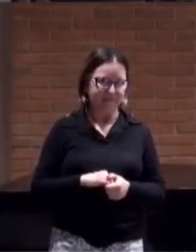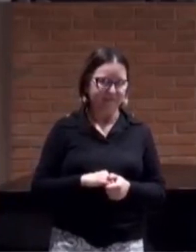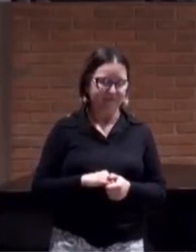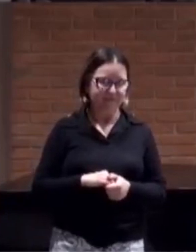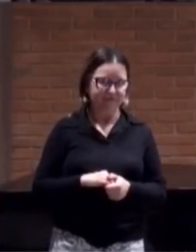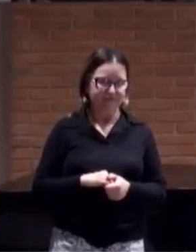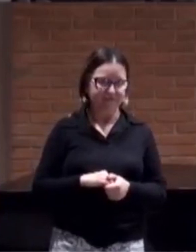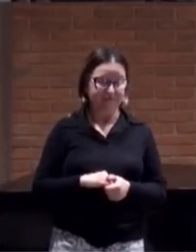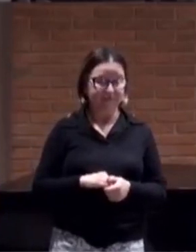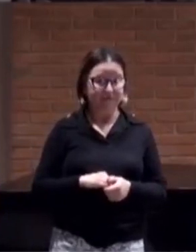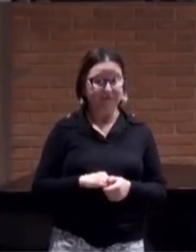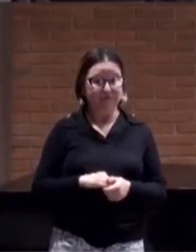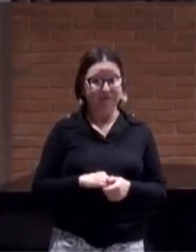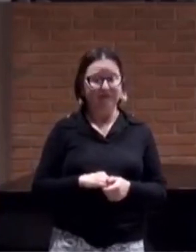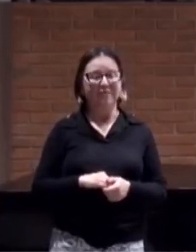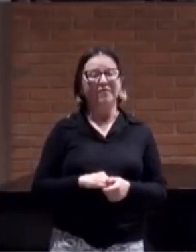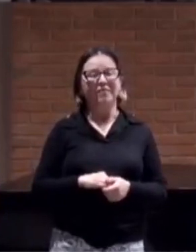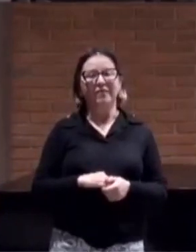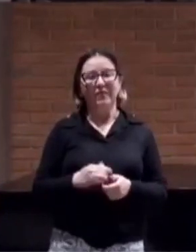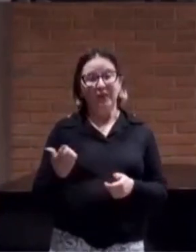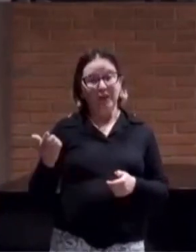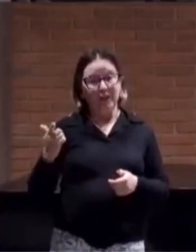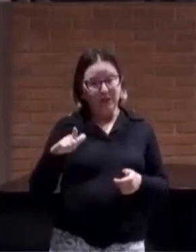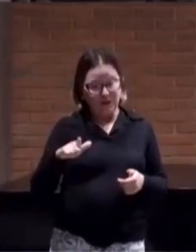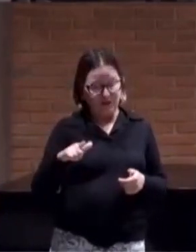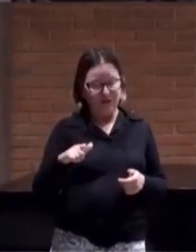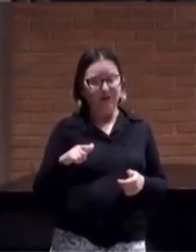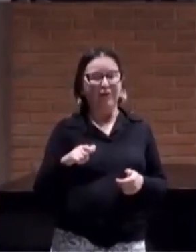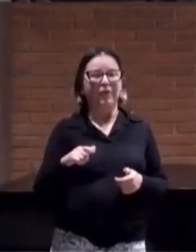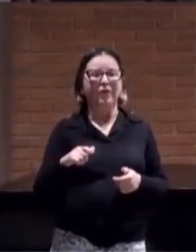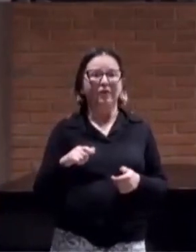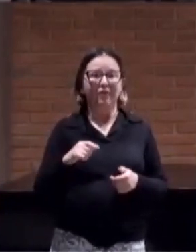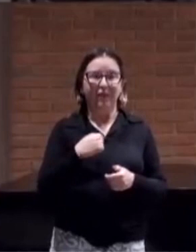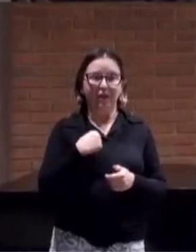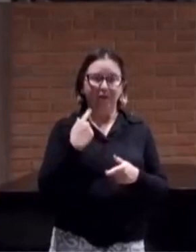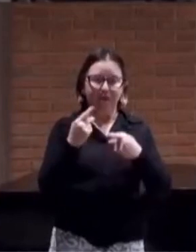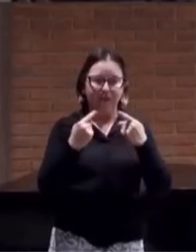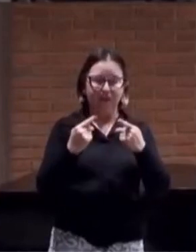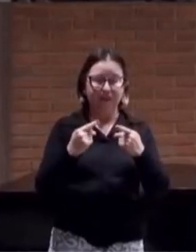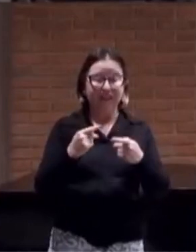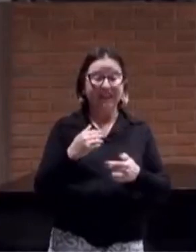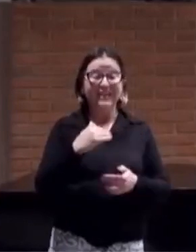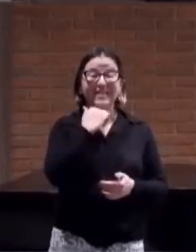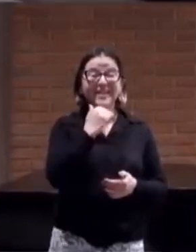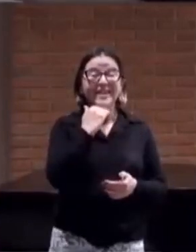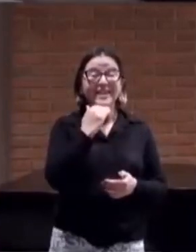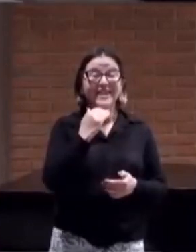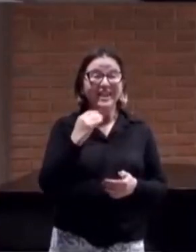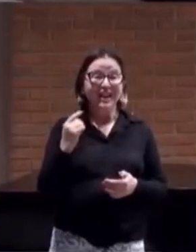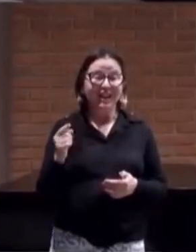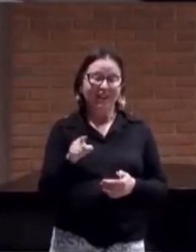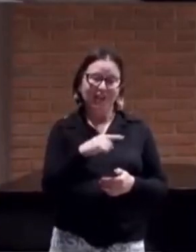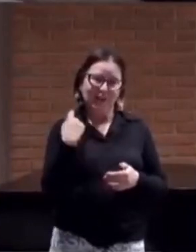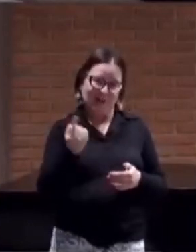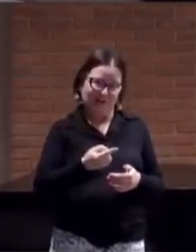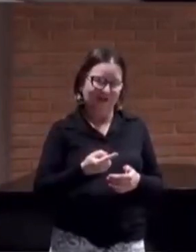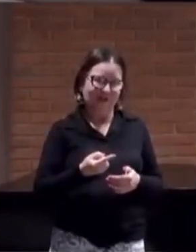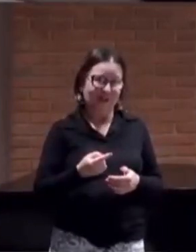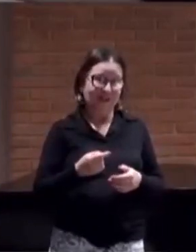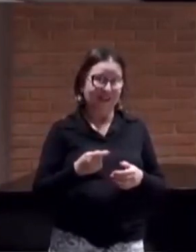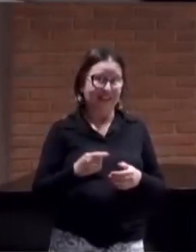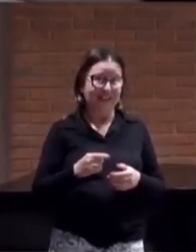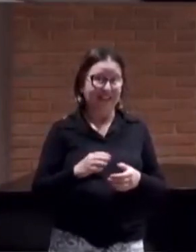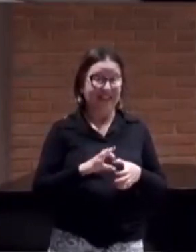Também volto a dizer aqui, meus irmãos, nenhum de nós está isento de negar Jesus e